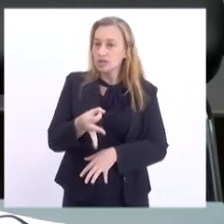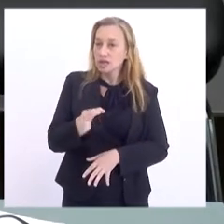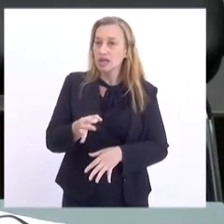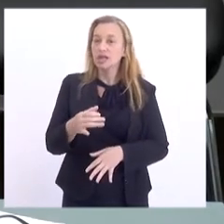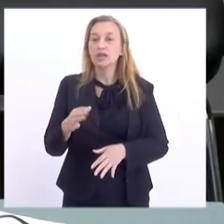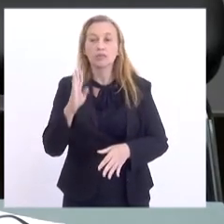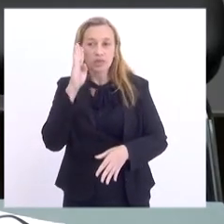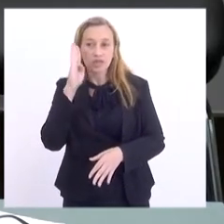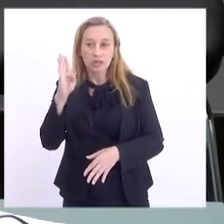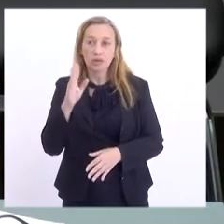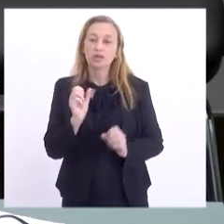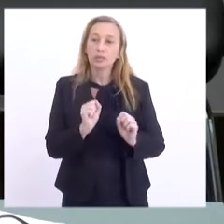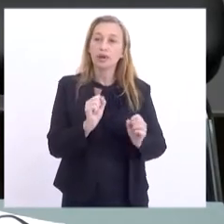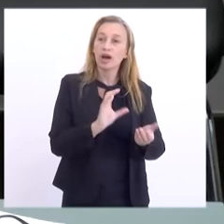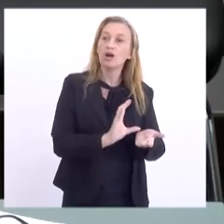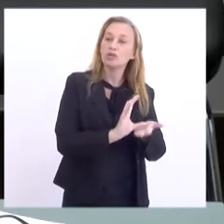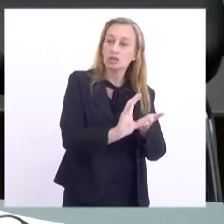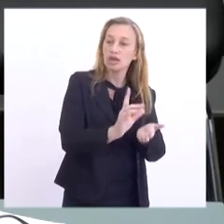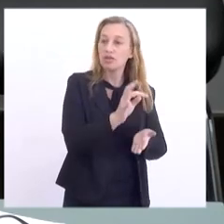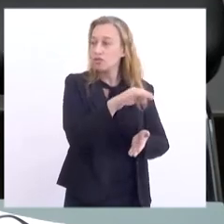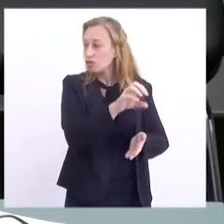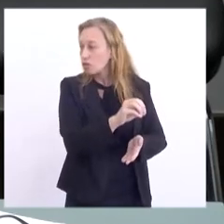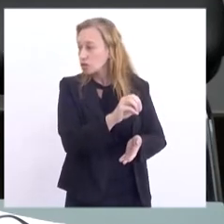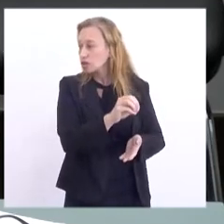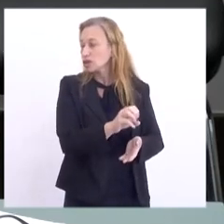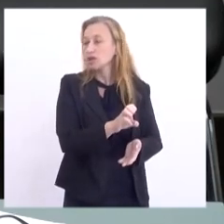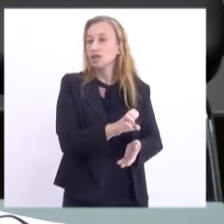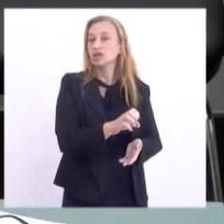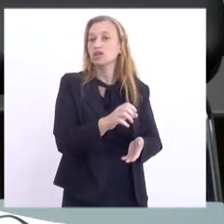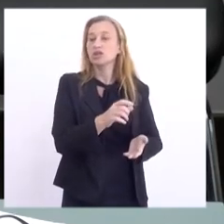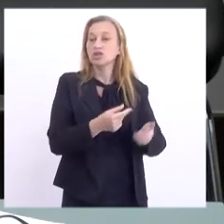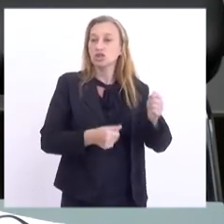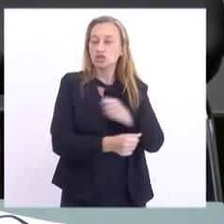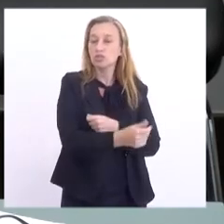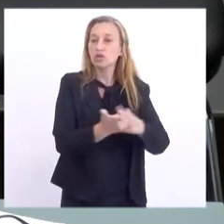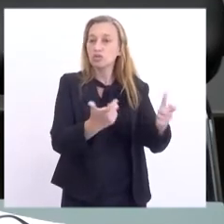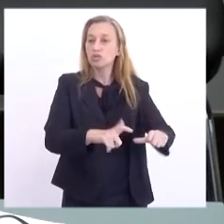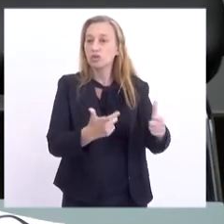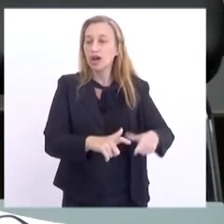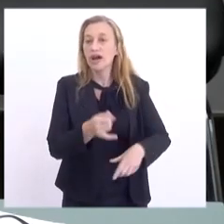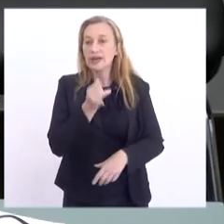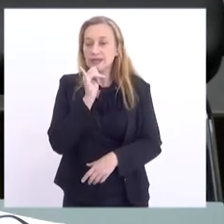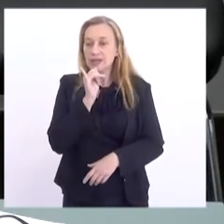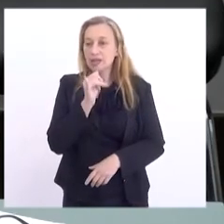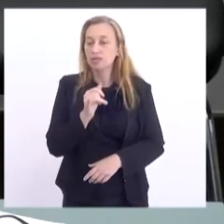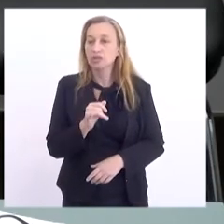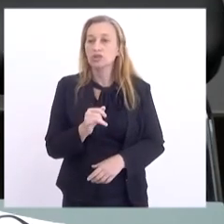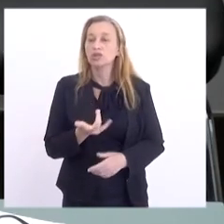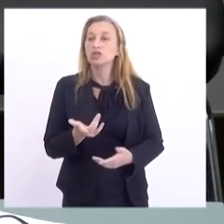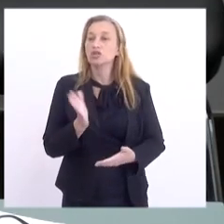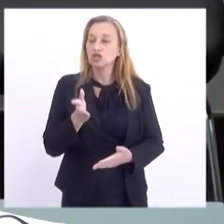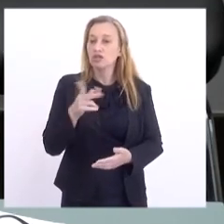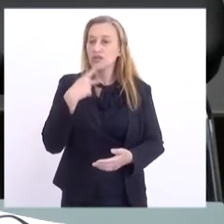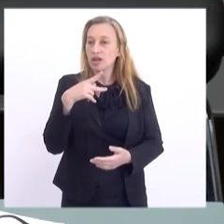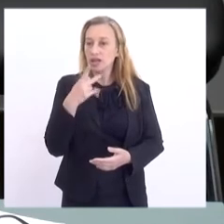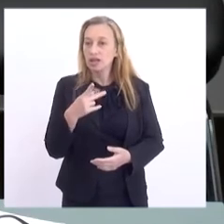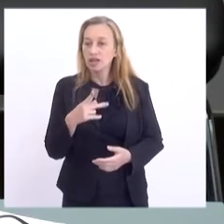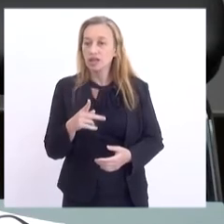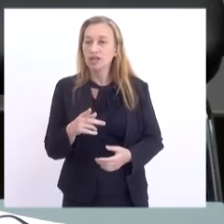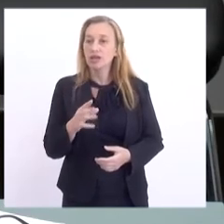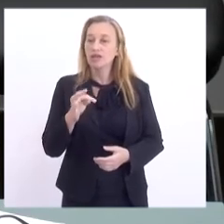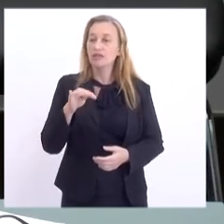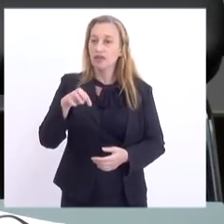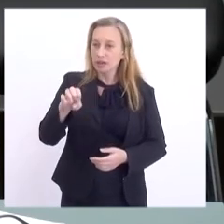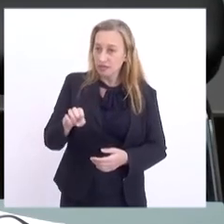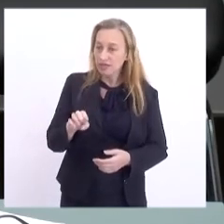dá para usar inclusive fontes e das se for investimento por fazer naquela região como por exemplo a gente eu acabei de citar com relação ao fim